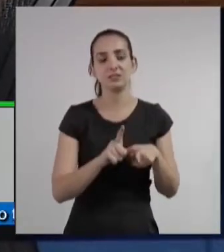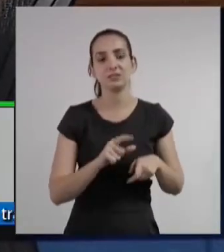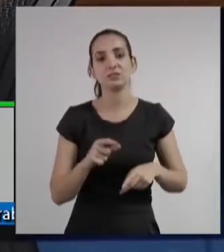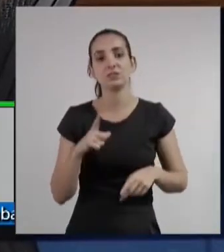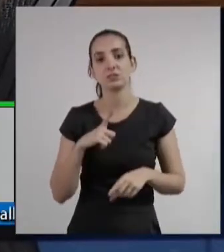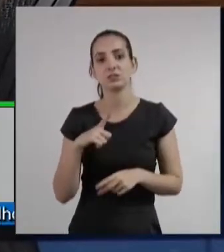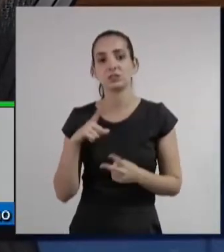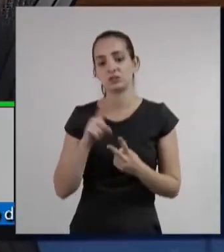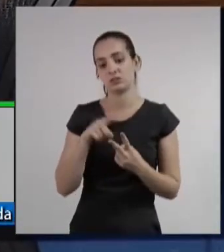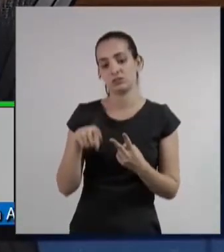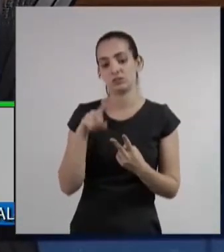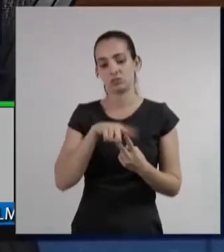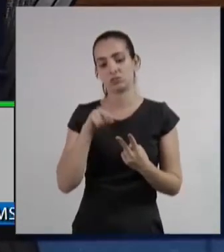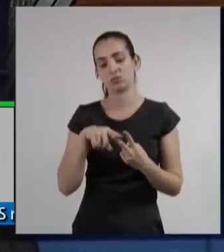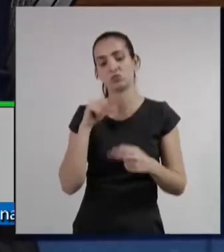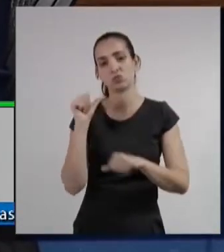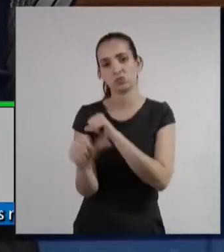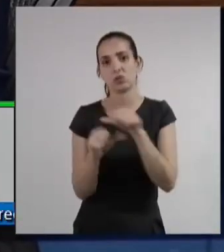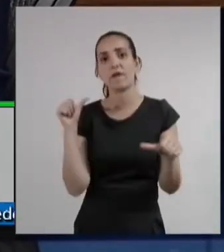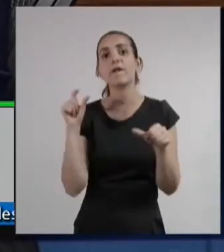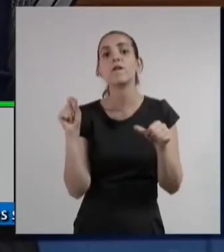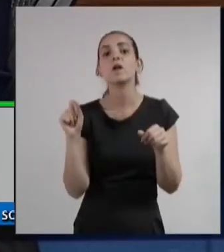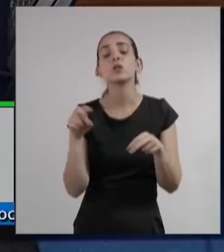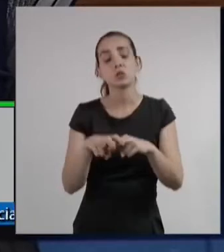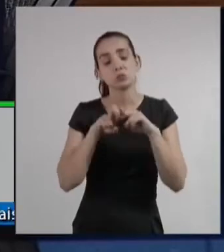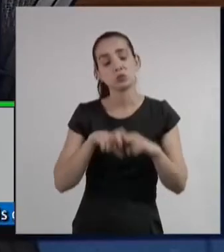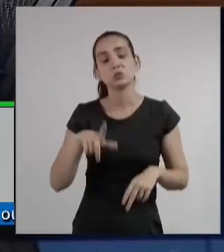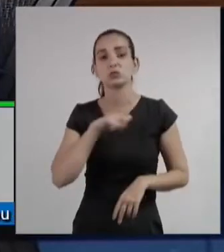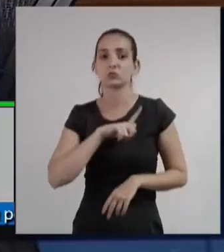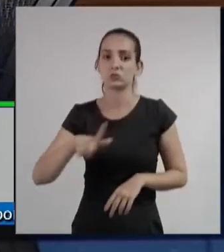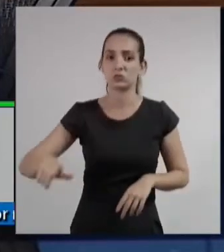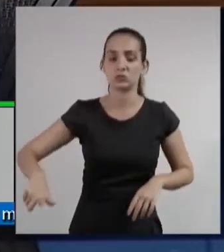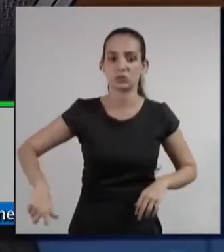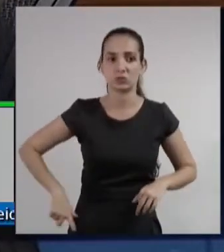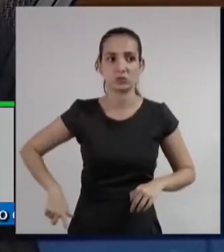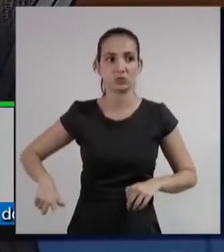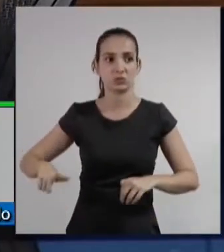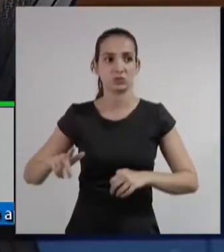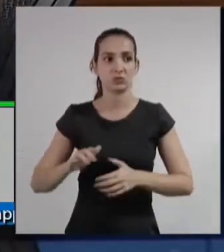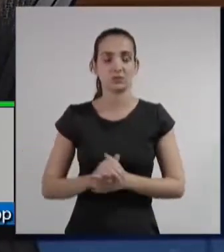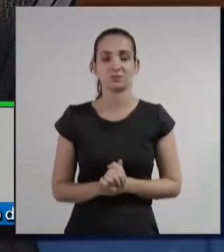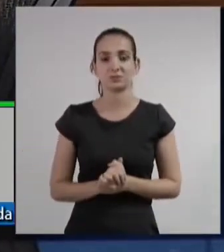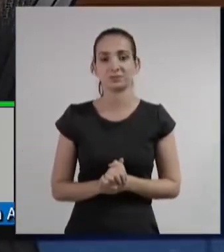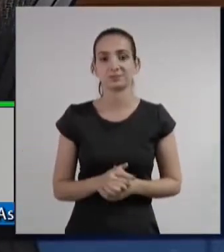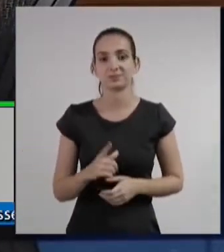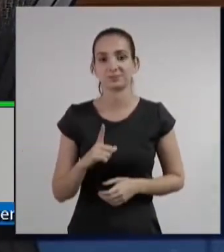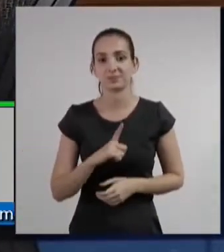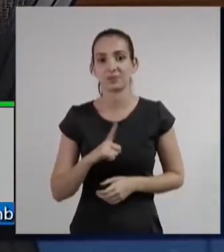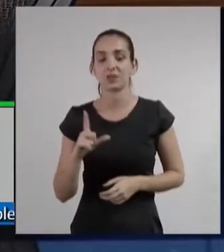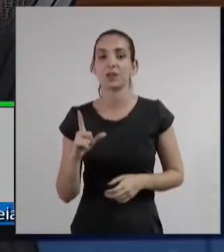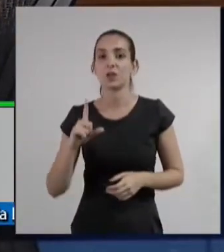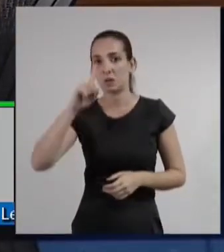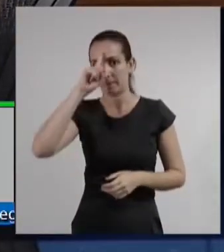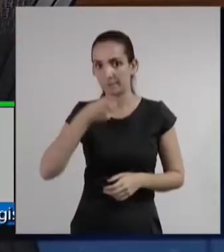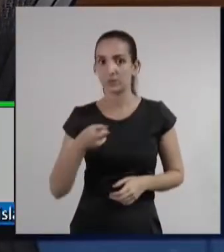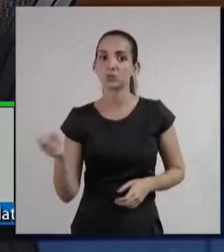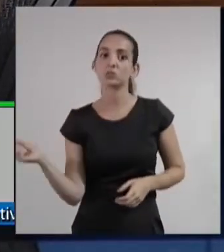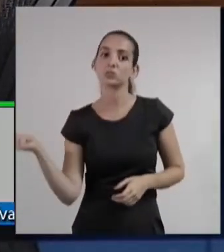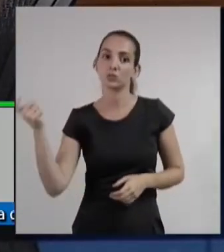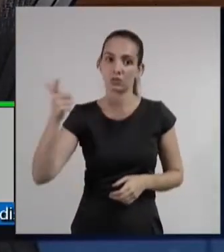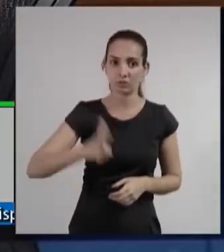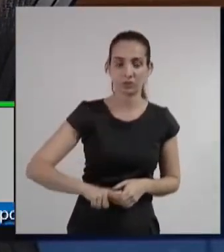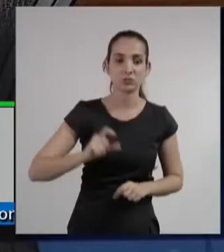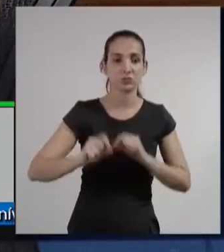essas duas alterações foram feitas, o governo deve estar fazendo uma retificação no projeto, mandando novamente, acredito que na